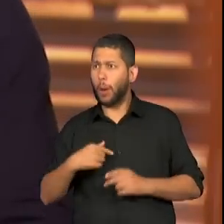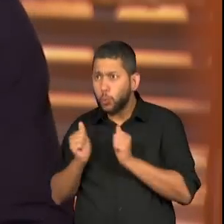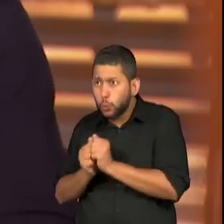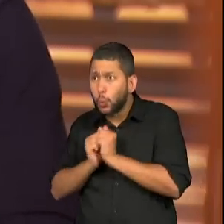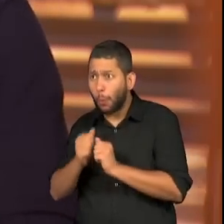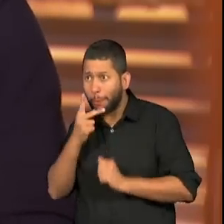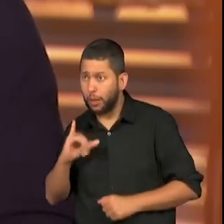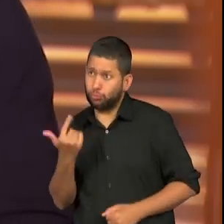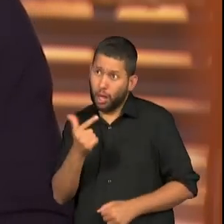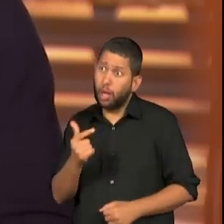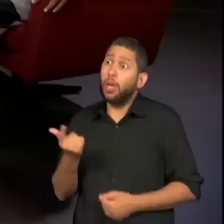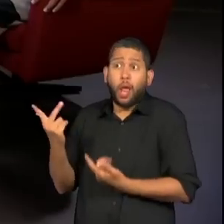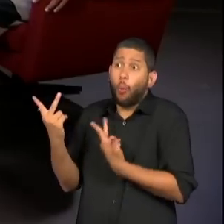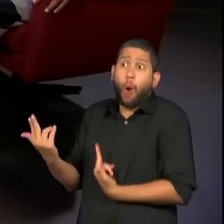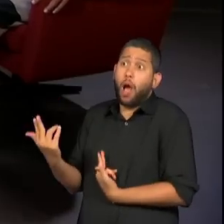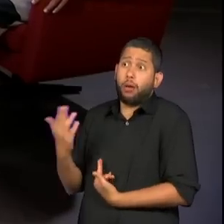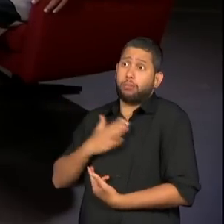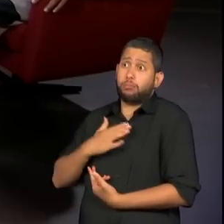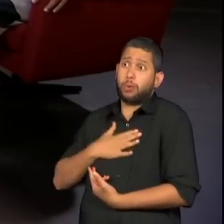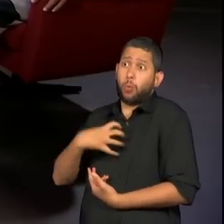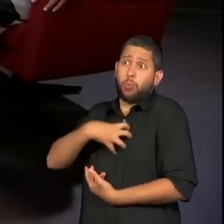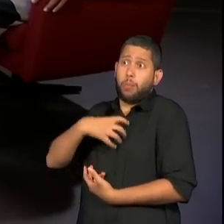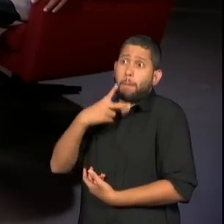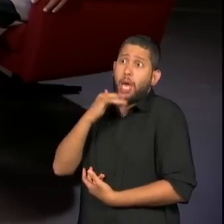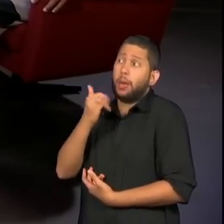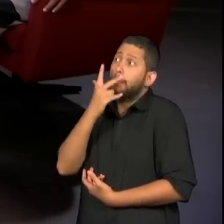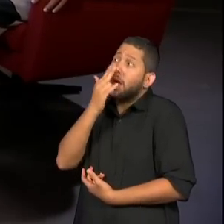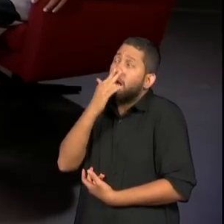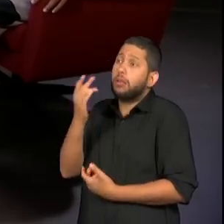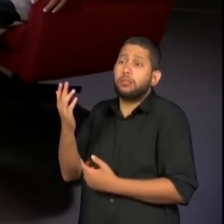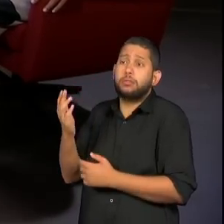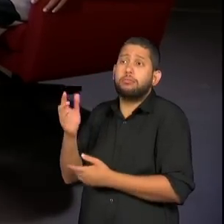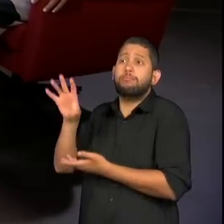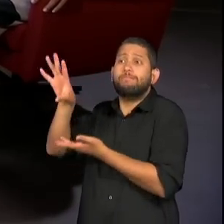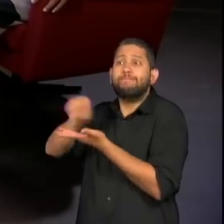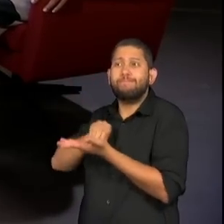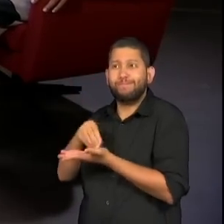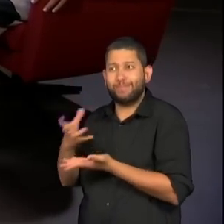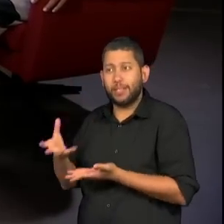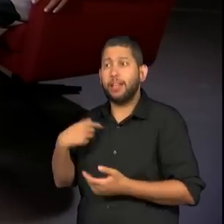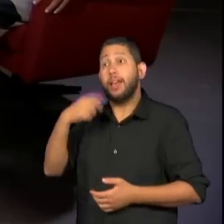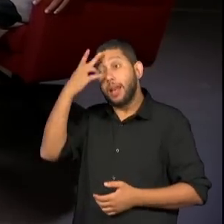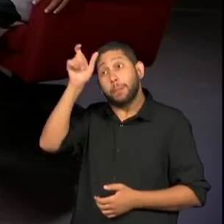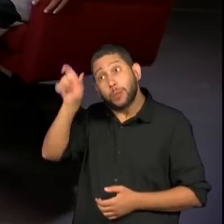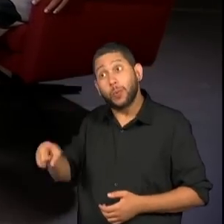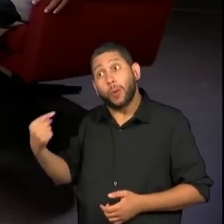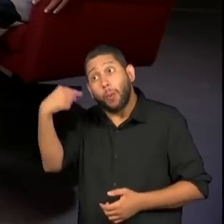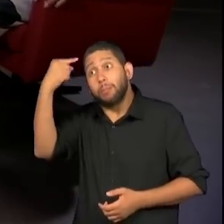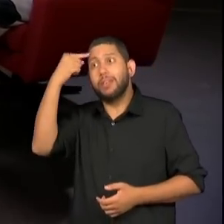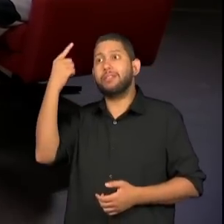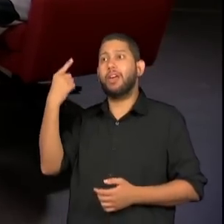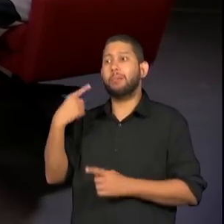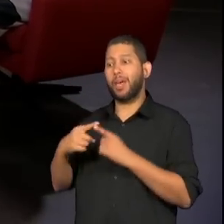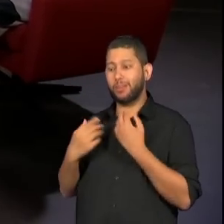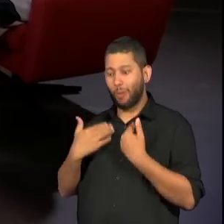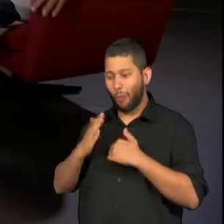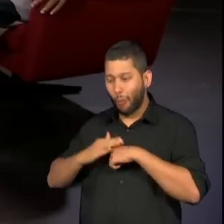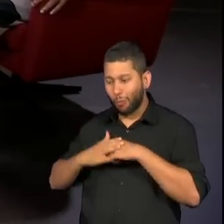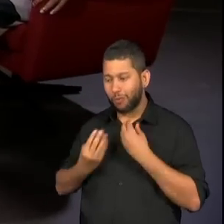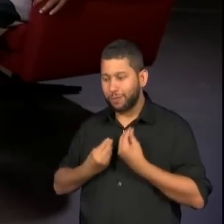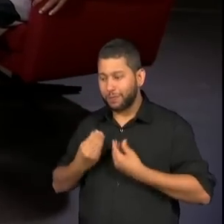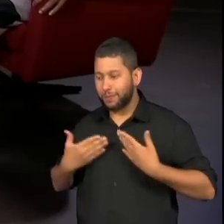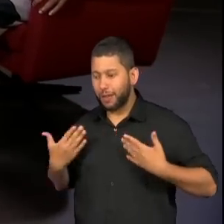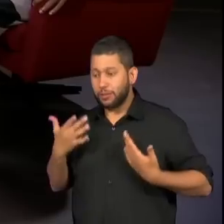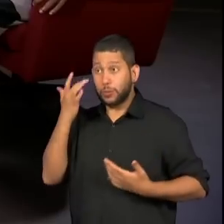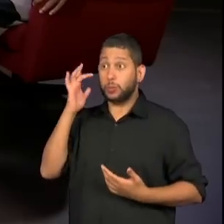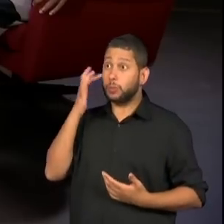presença assim. Celso foi decisivo em algumas decisões que eu pensei, mas não sei se colocaria em prática. Eu sempre vinha